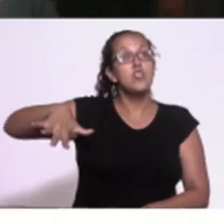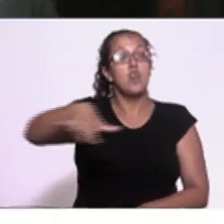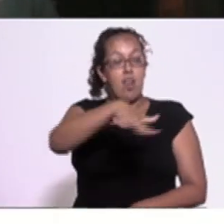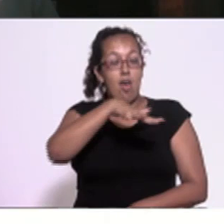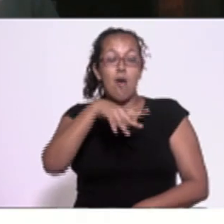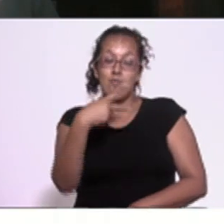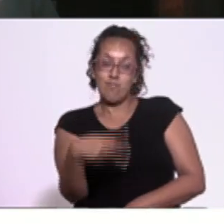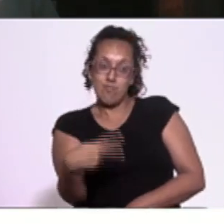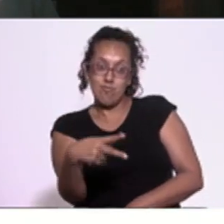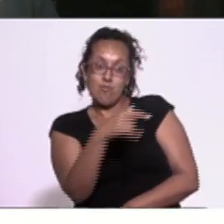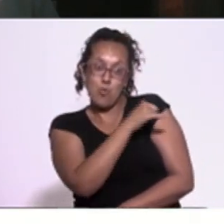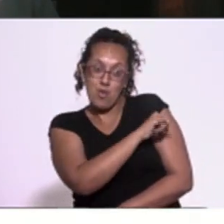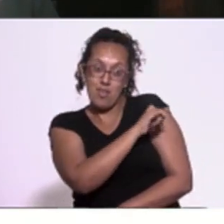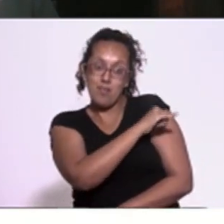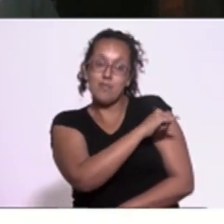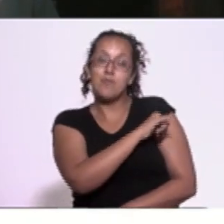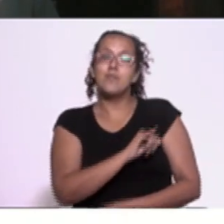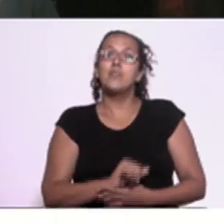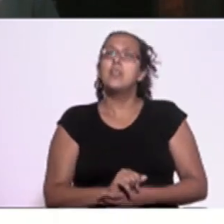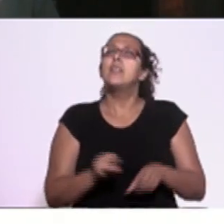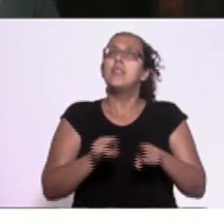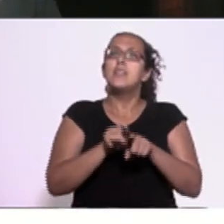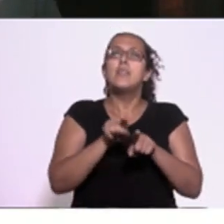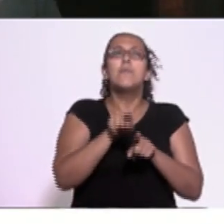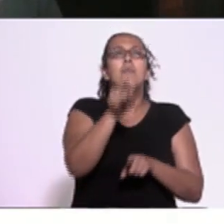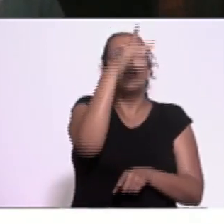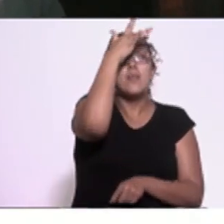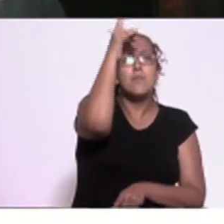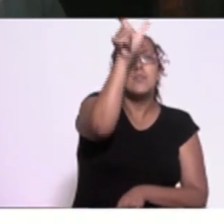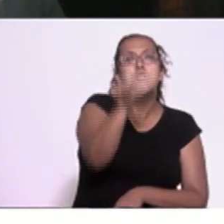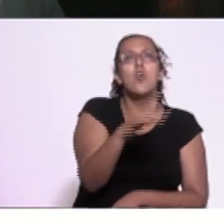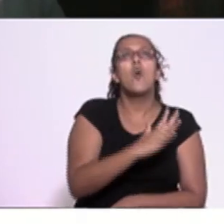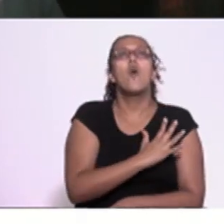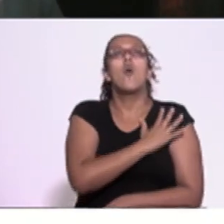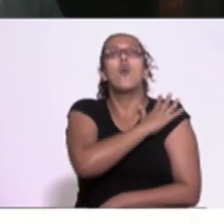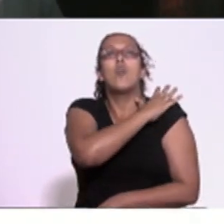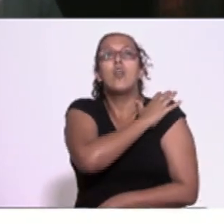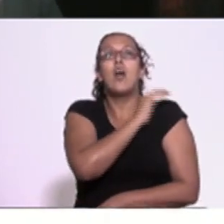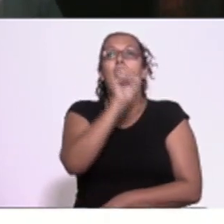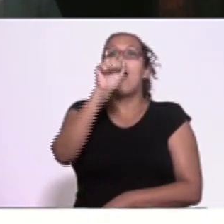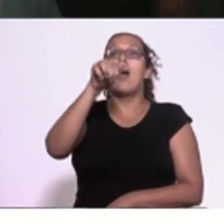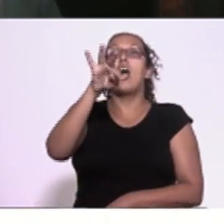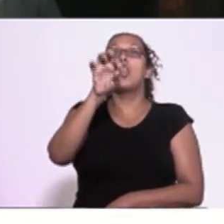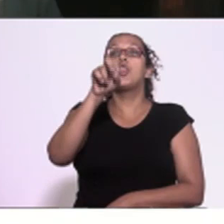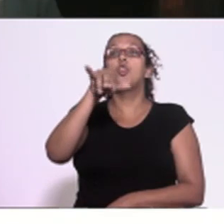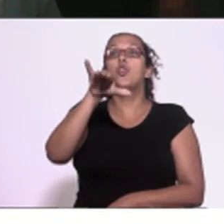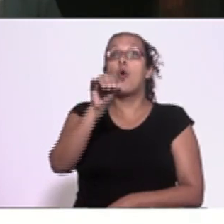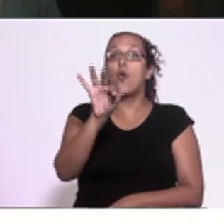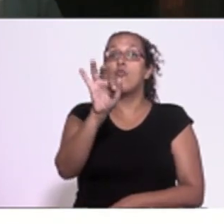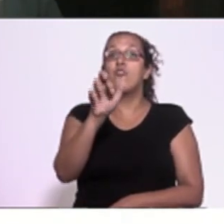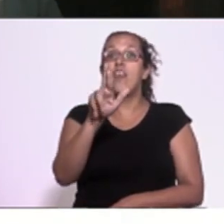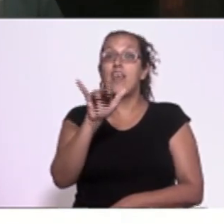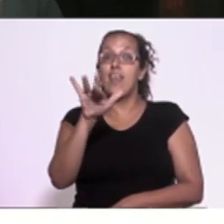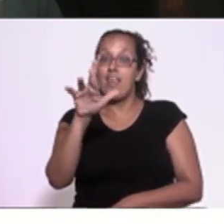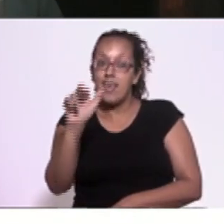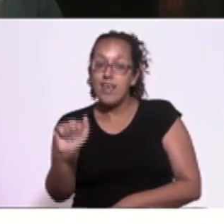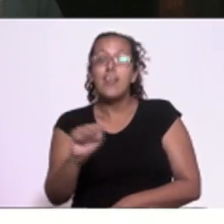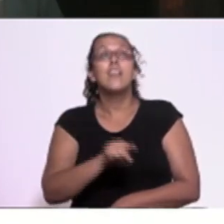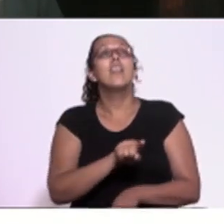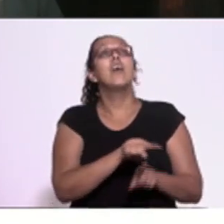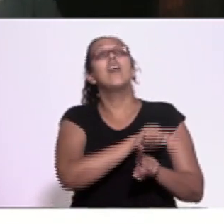Rovadei. Registrar a presença do coronel do Exército Antônio Ferreira Sobrinho, do